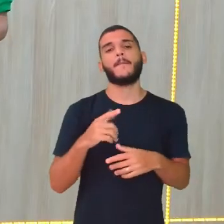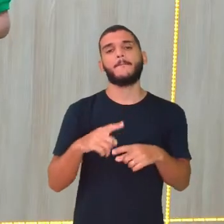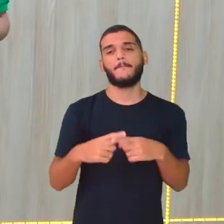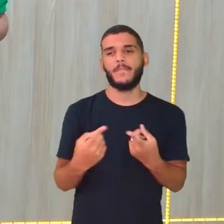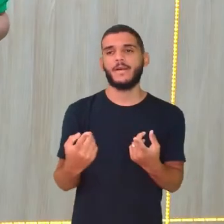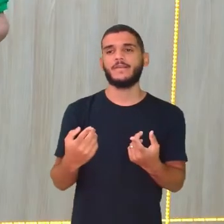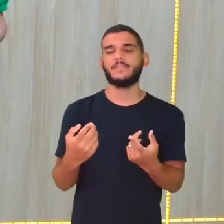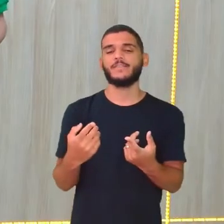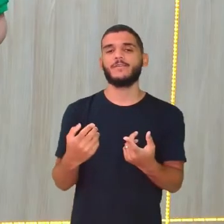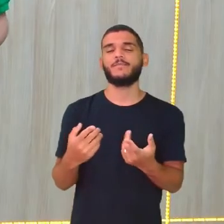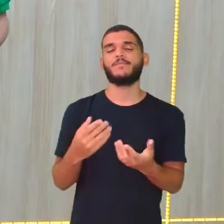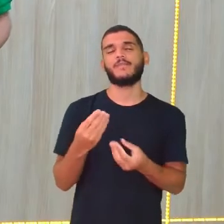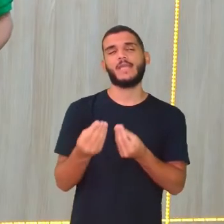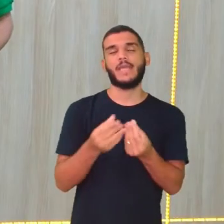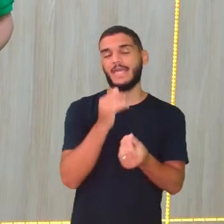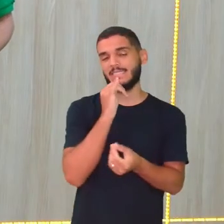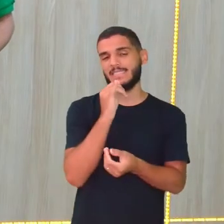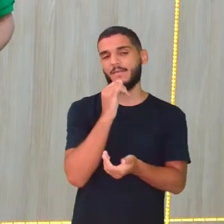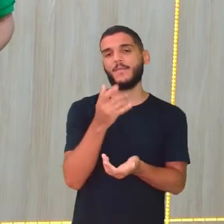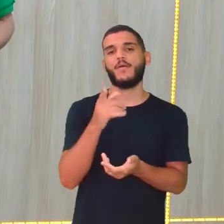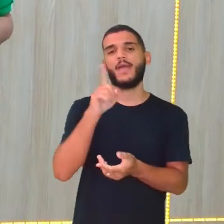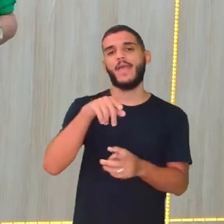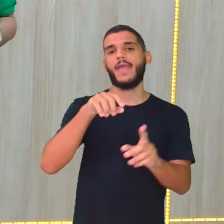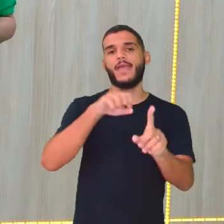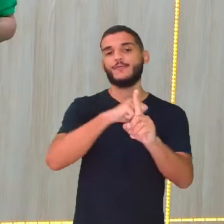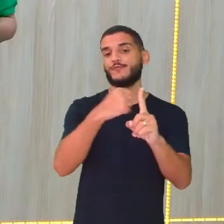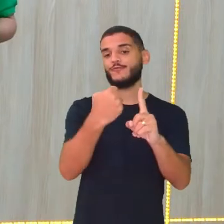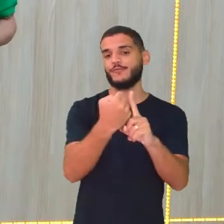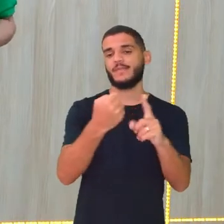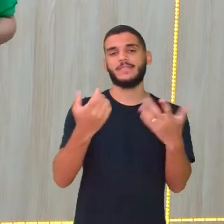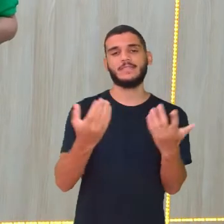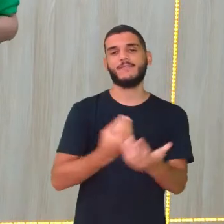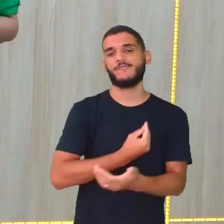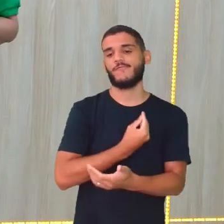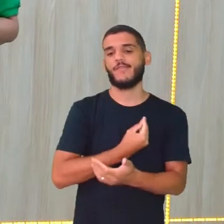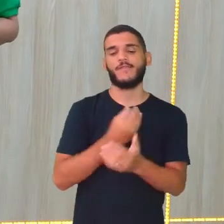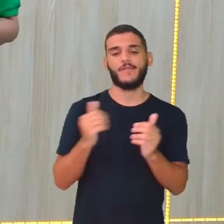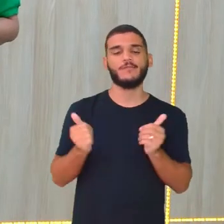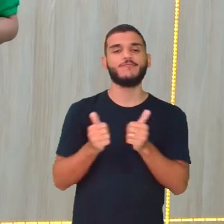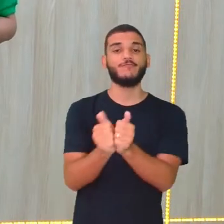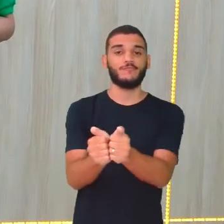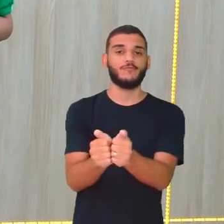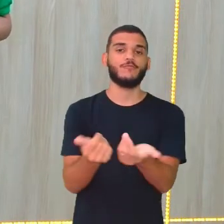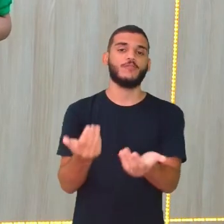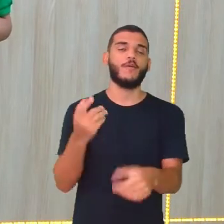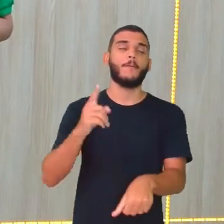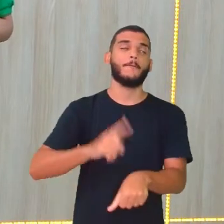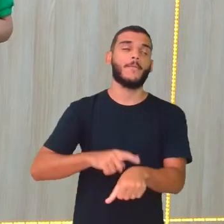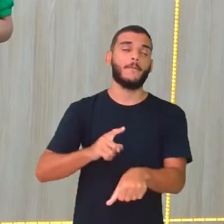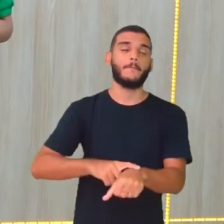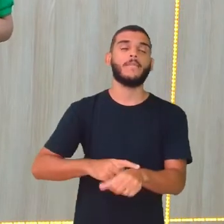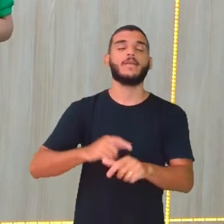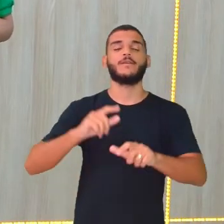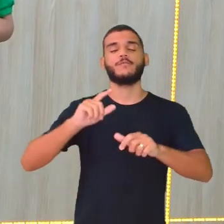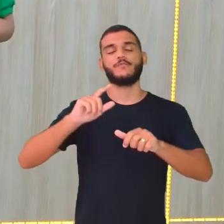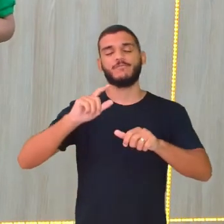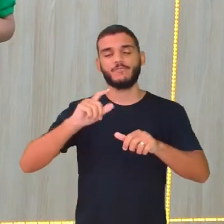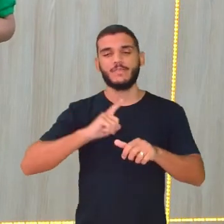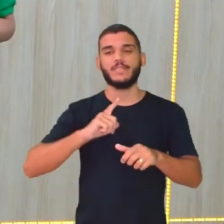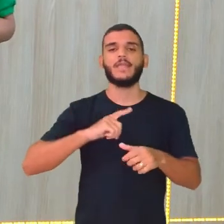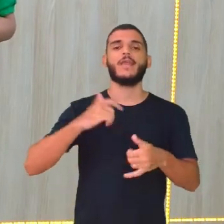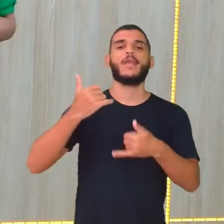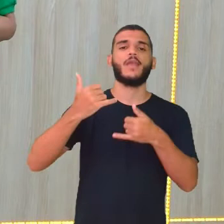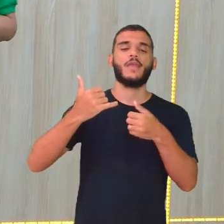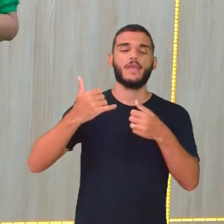trabalhadas, como seria o caso da socialização. Nesse momento lúdico, nesse momento de jogo com outros